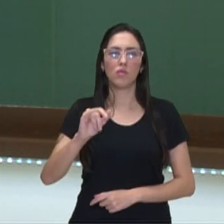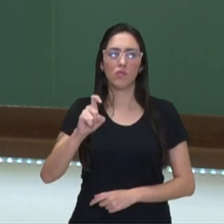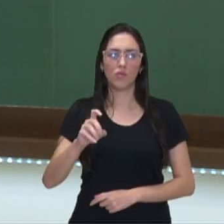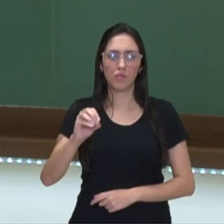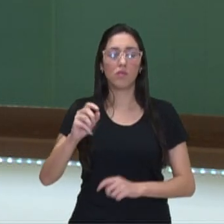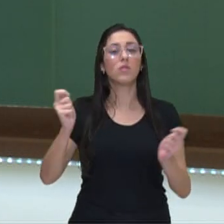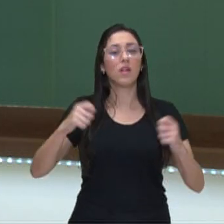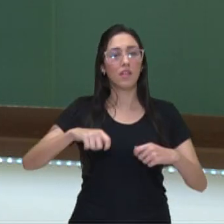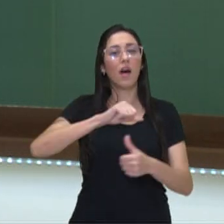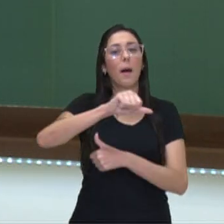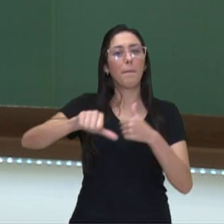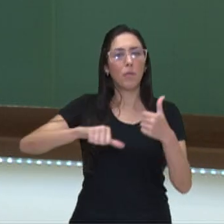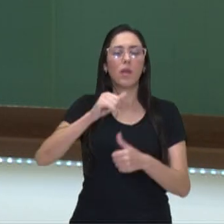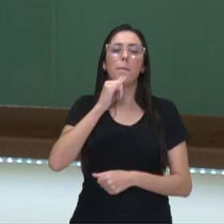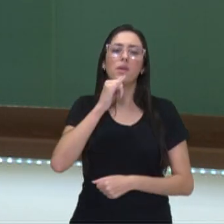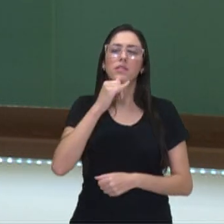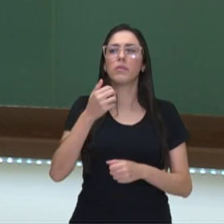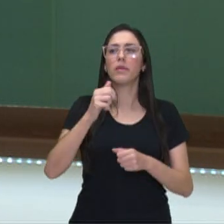em um substantivo